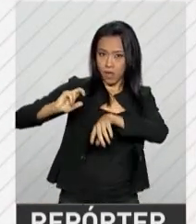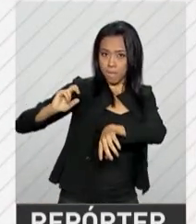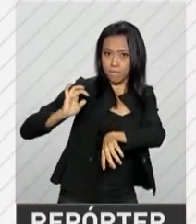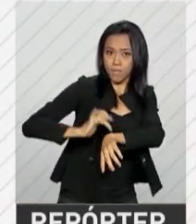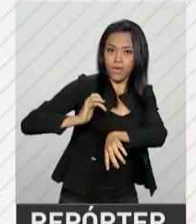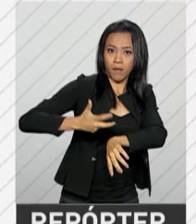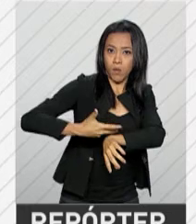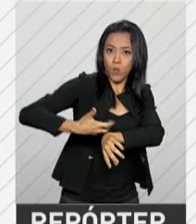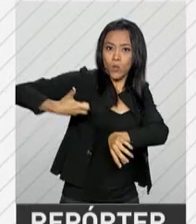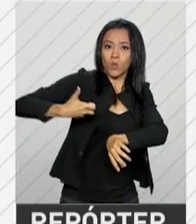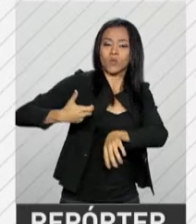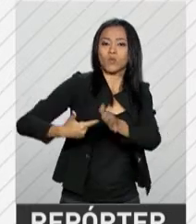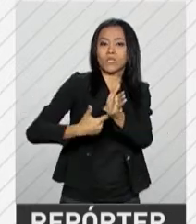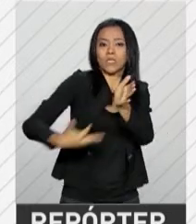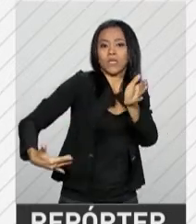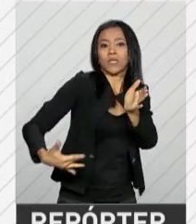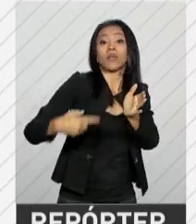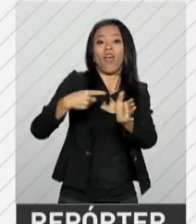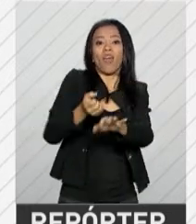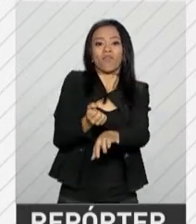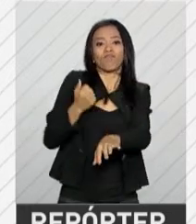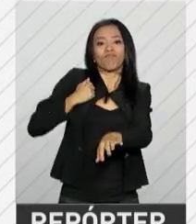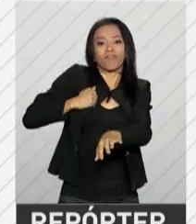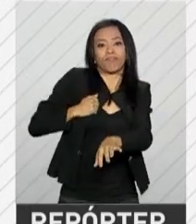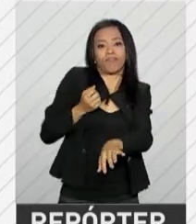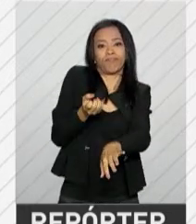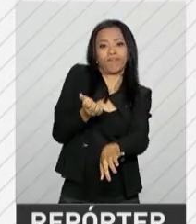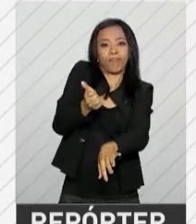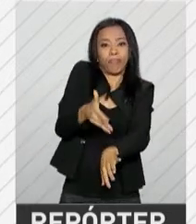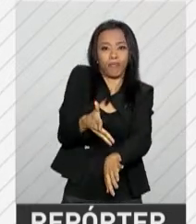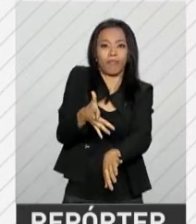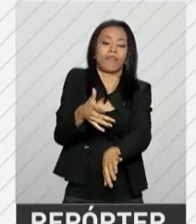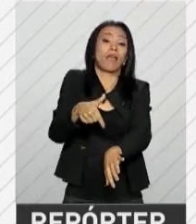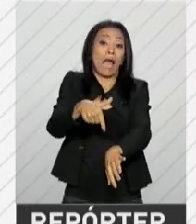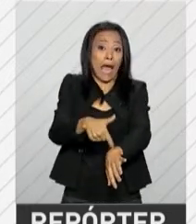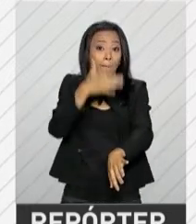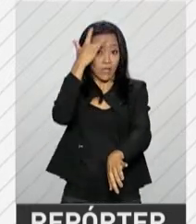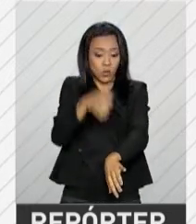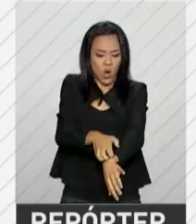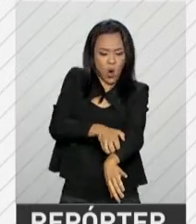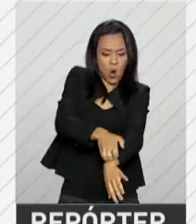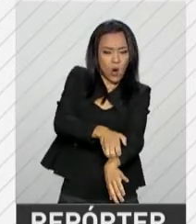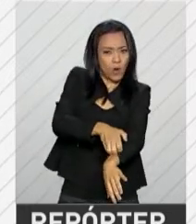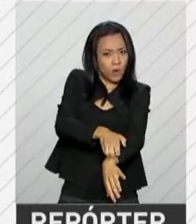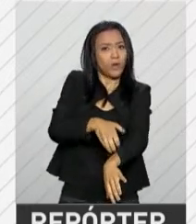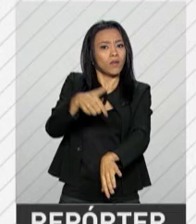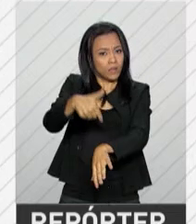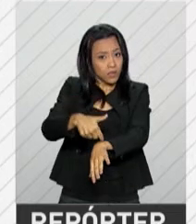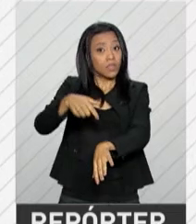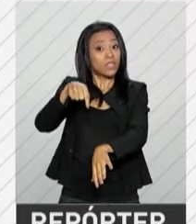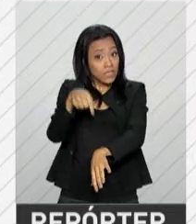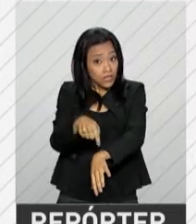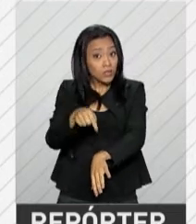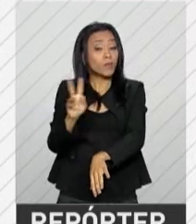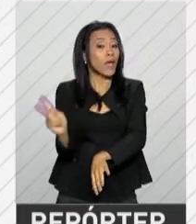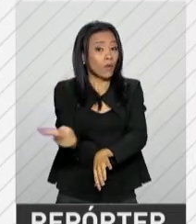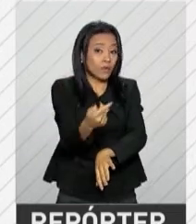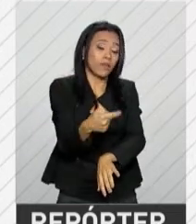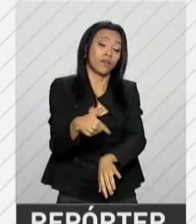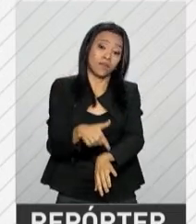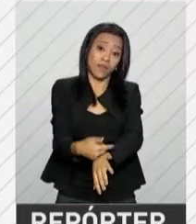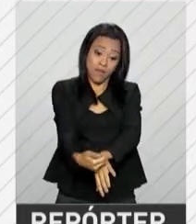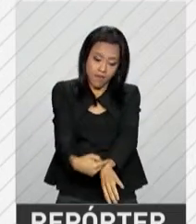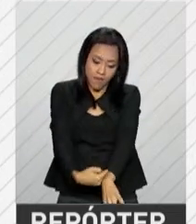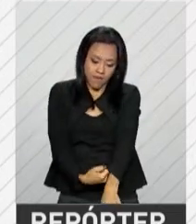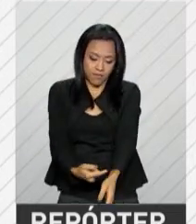de sangue o barbeiro deixa fezes contendo o parasita a vítima costa lugar da picada e com isso que para o soma